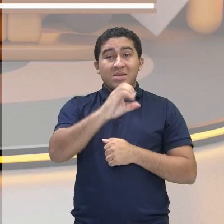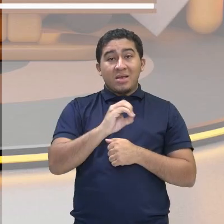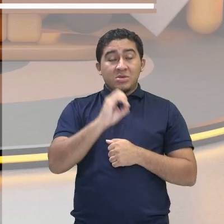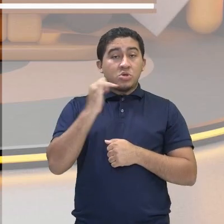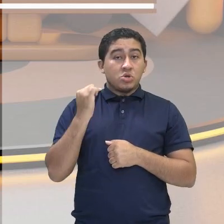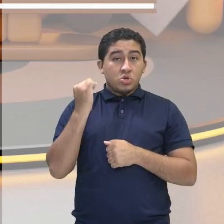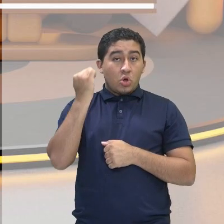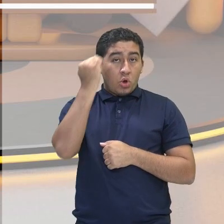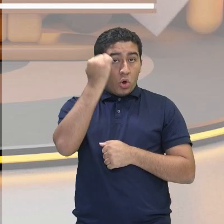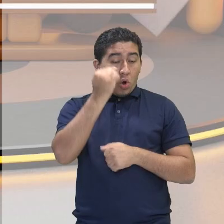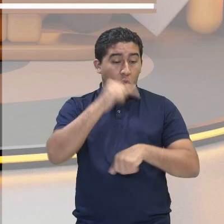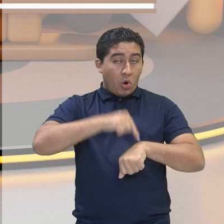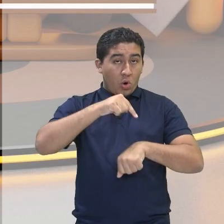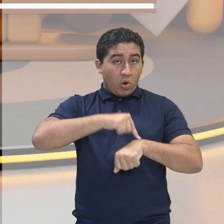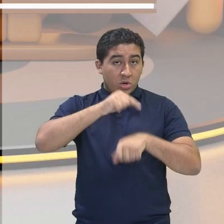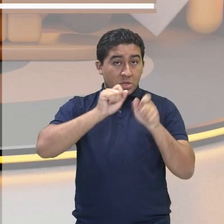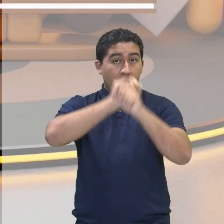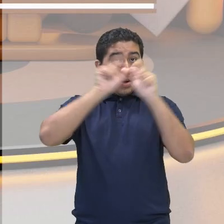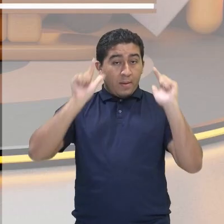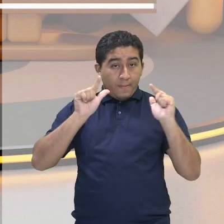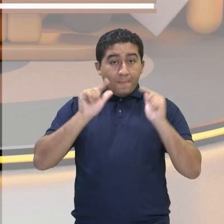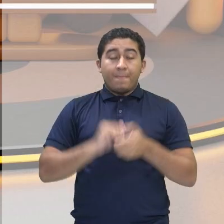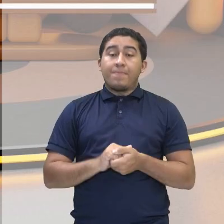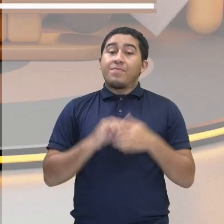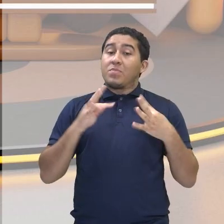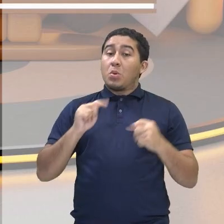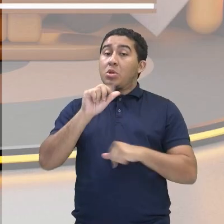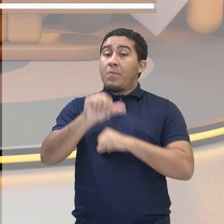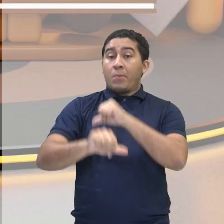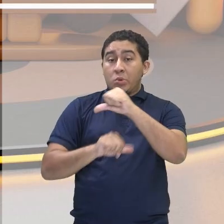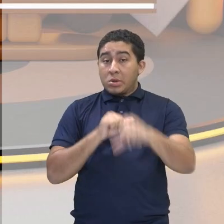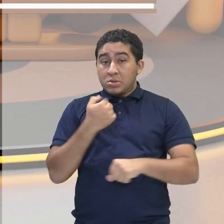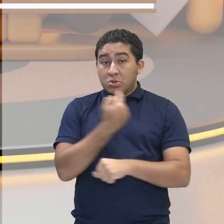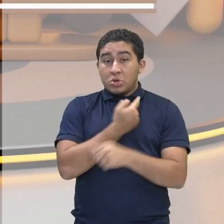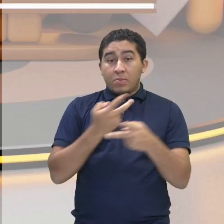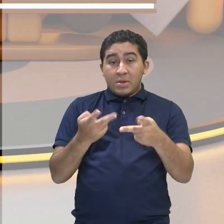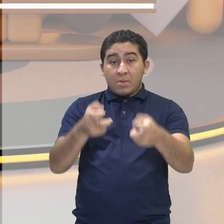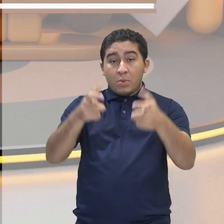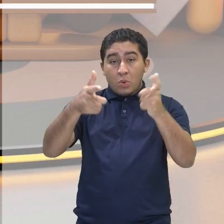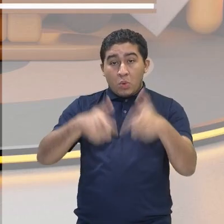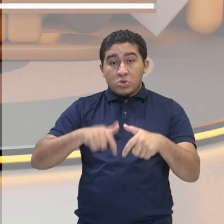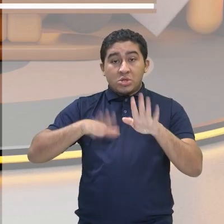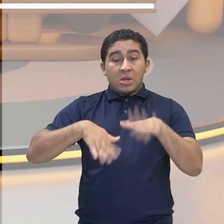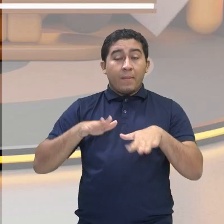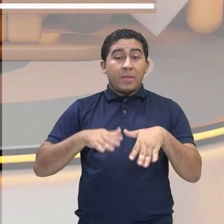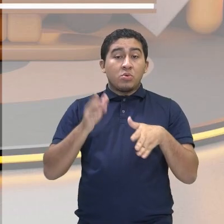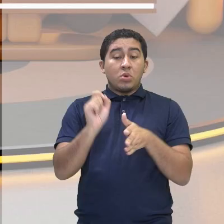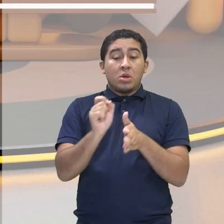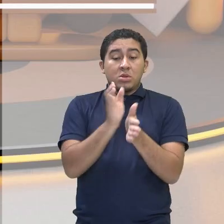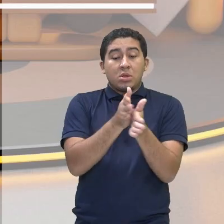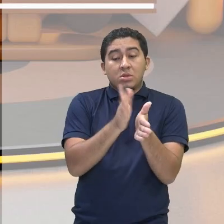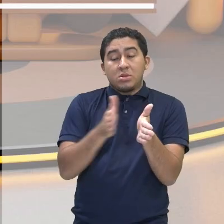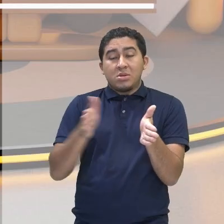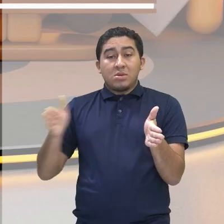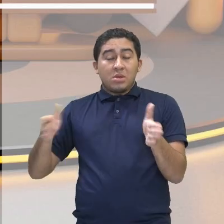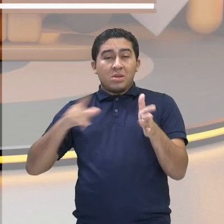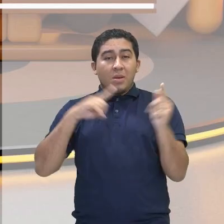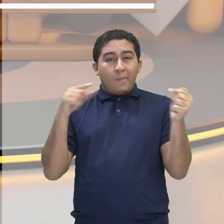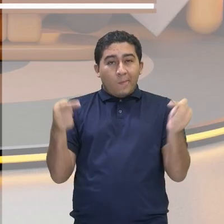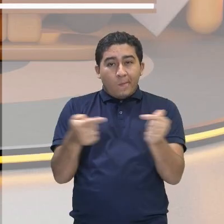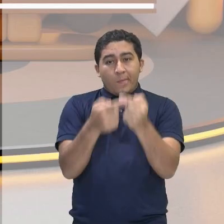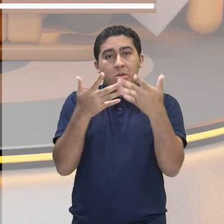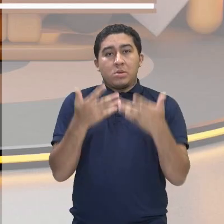Então, todas essas mudanças a gente vai observar de acordo com o limite prático que foi adotado para